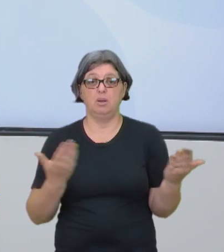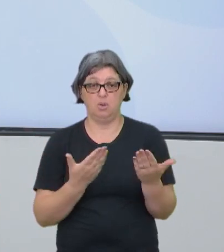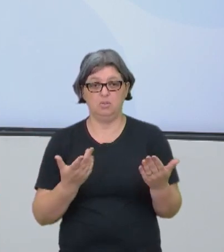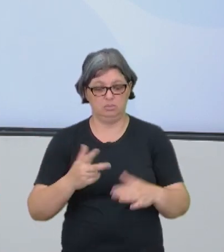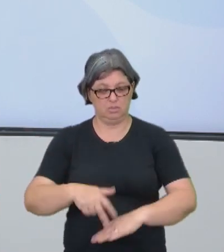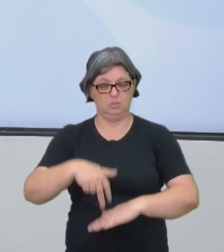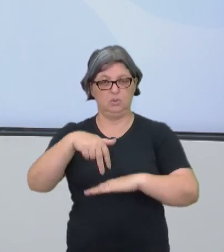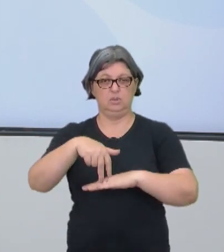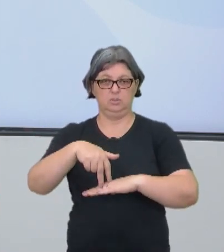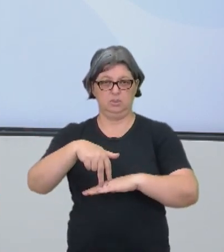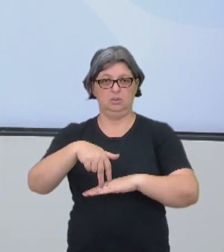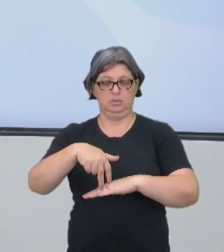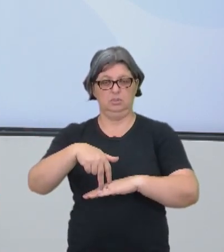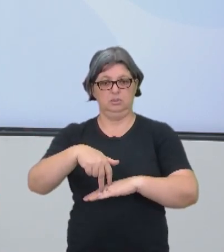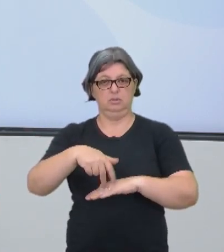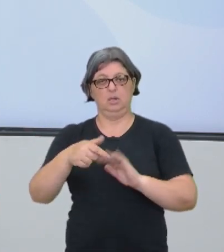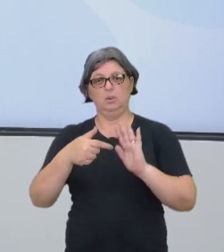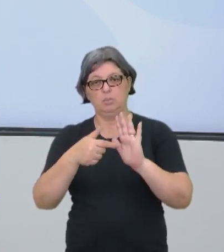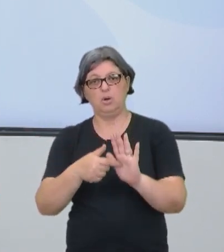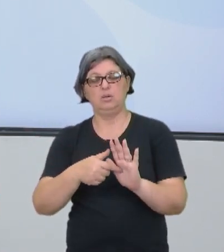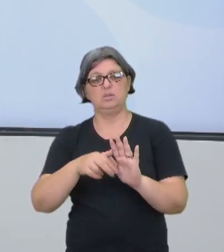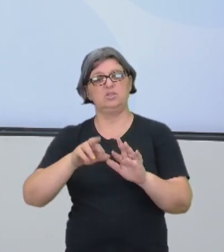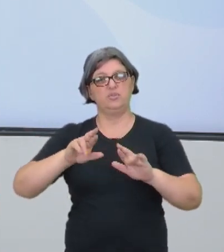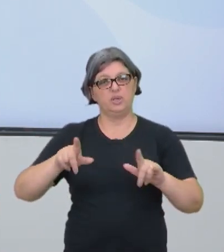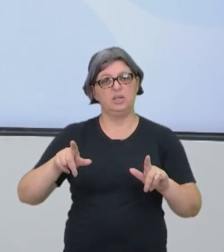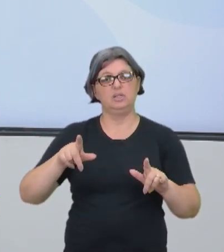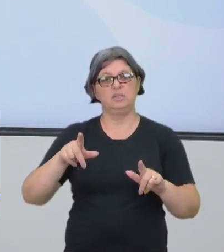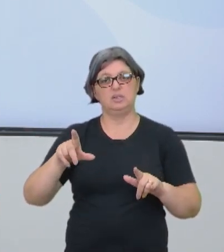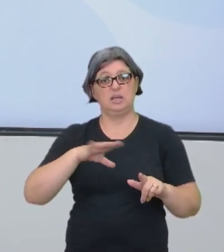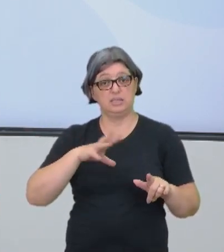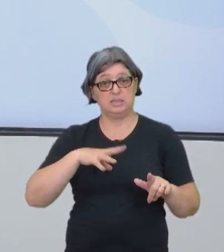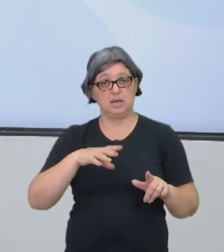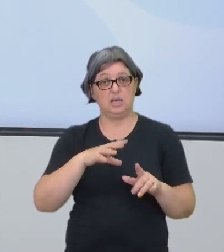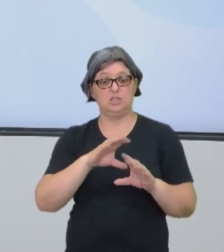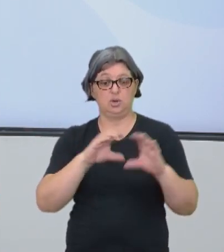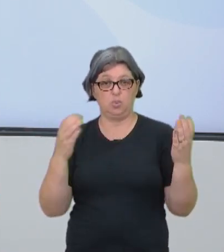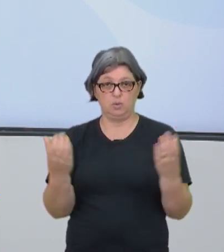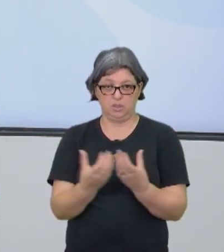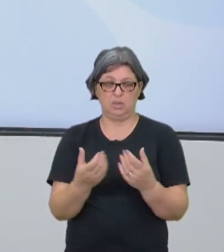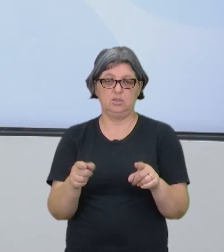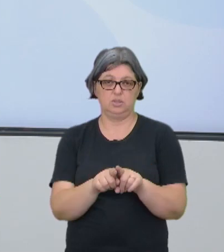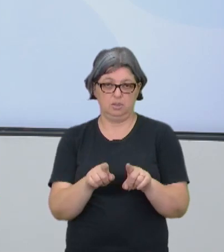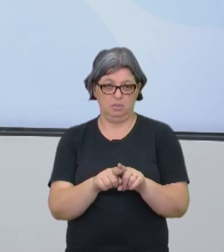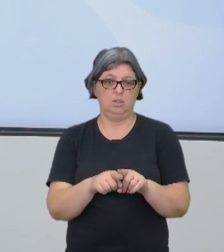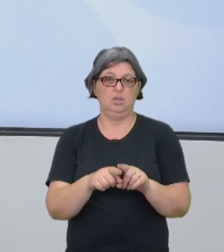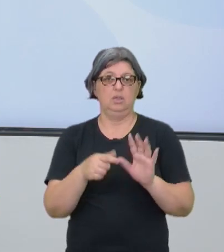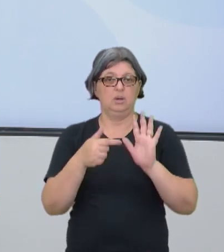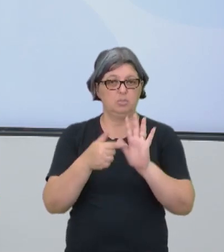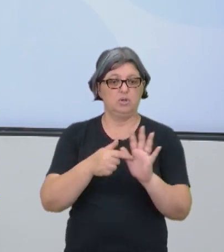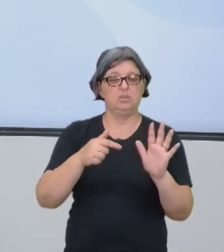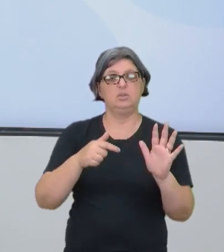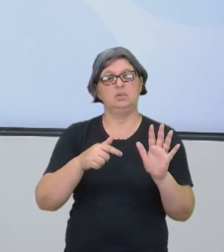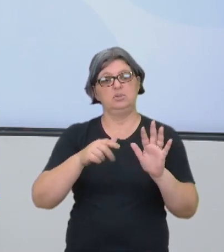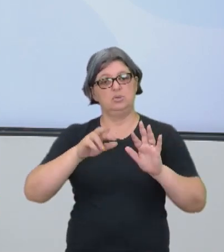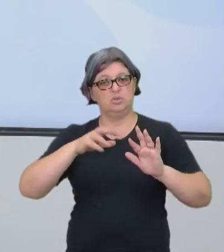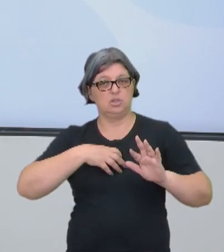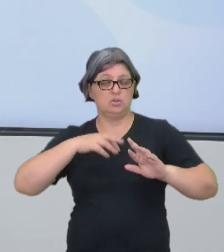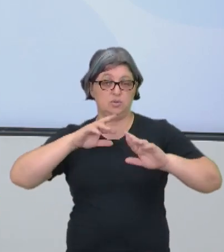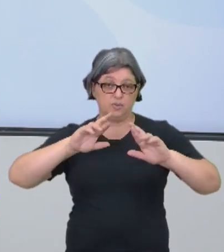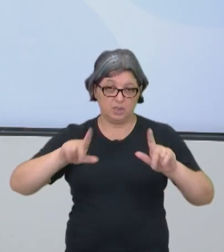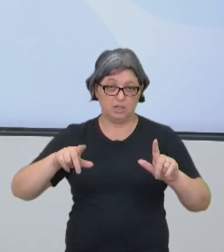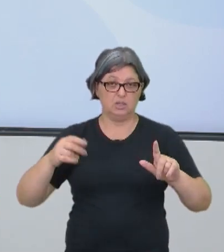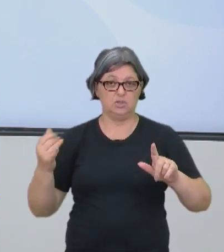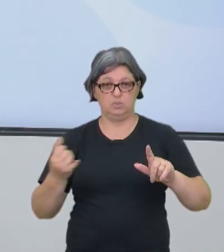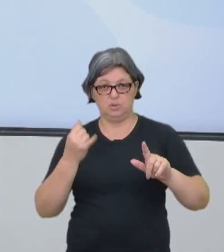e que fazem a diferença na sua cidade, na sua comunidade, pessoas também que fazem a diferença no mundo. Então, nós tivemos uma aula falando sobre